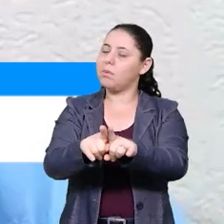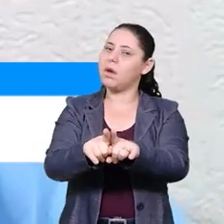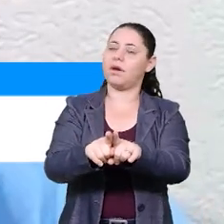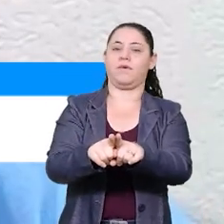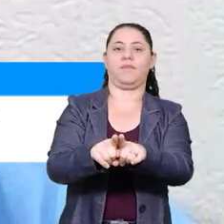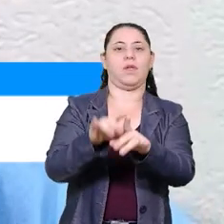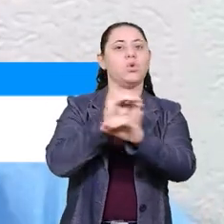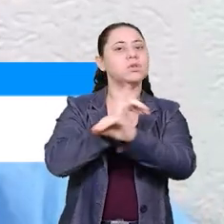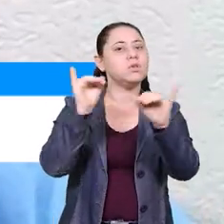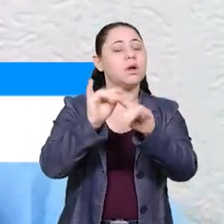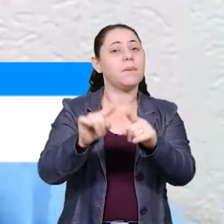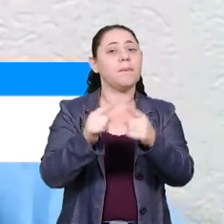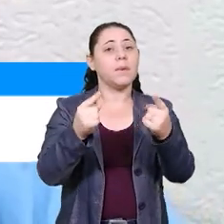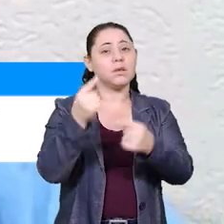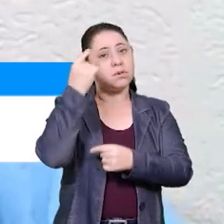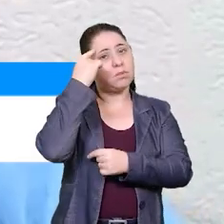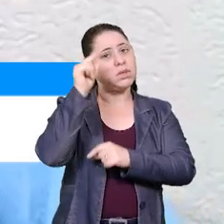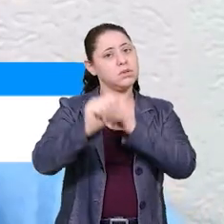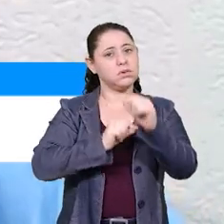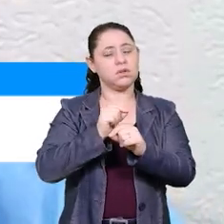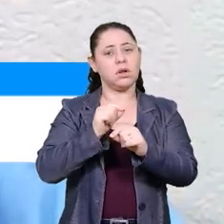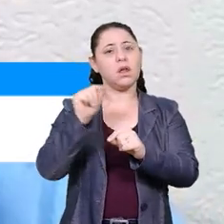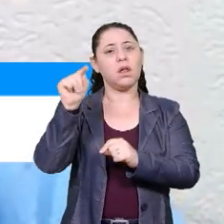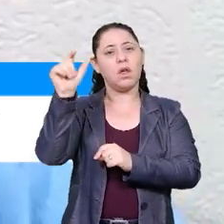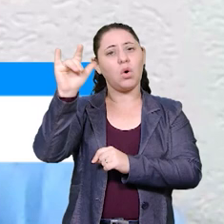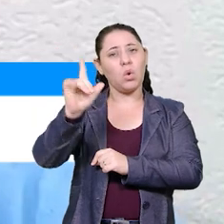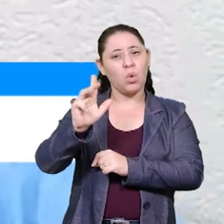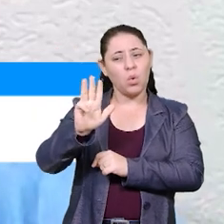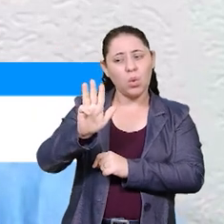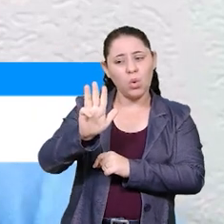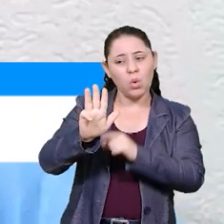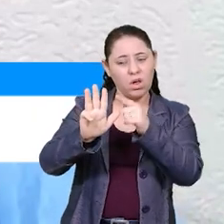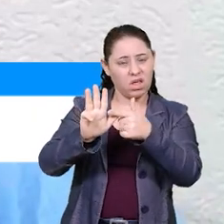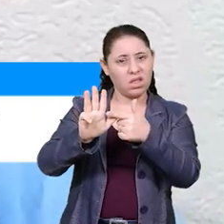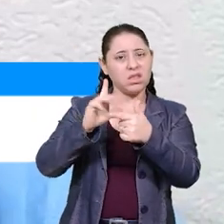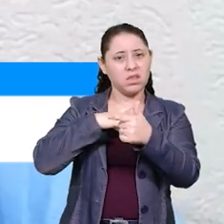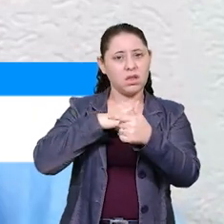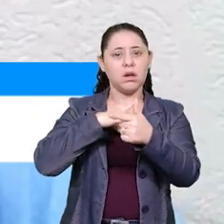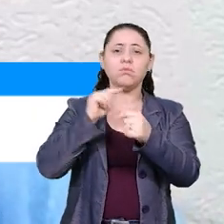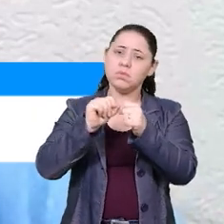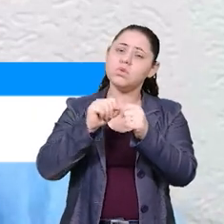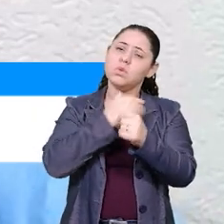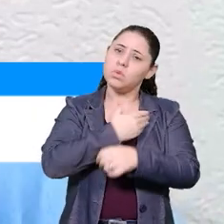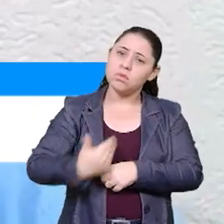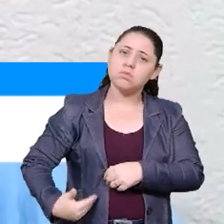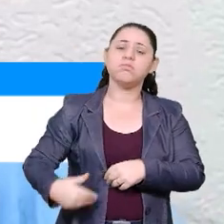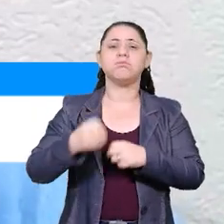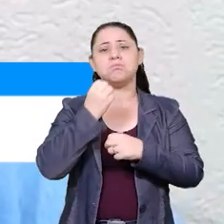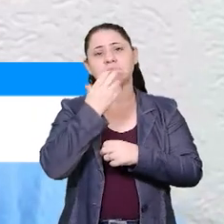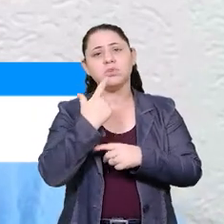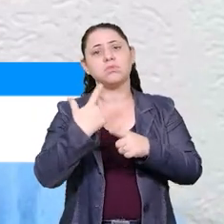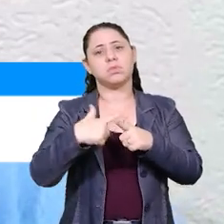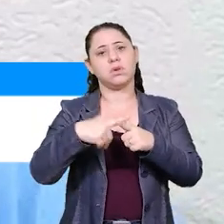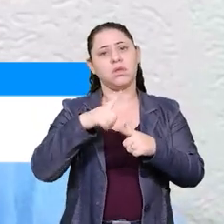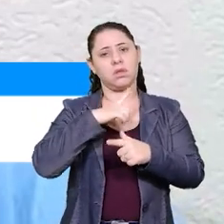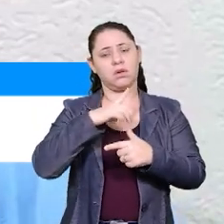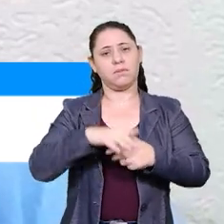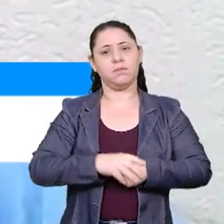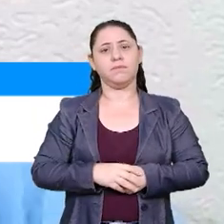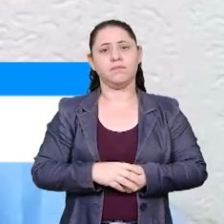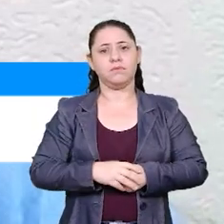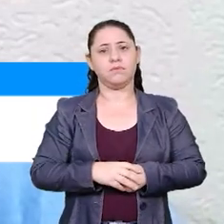se ele realmente disse isso e também não tem a parte profissional mas eu acho que ele tem